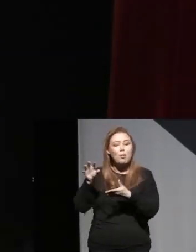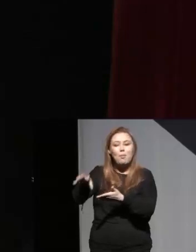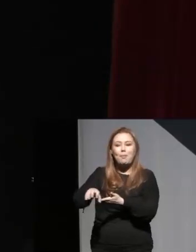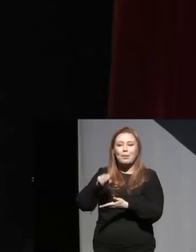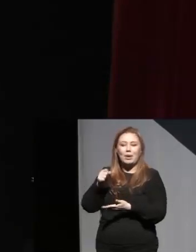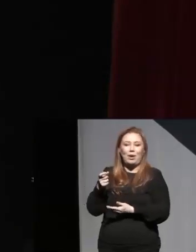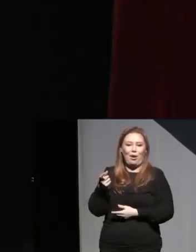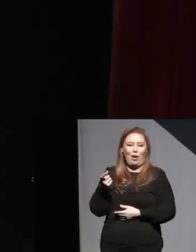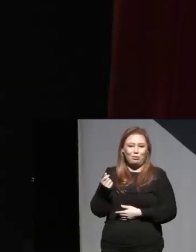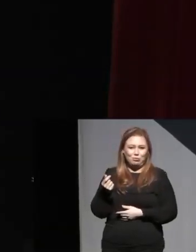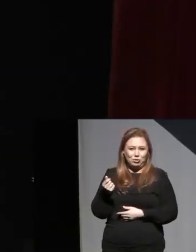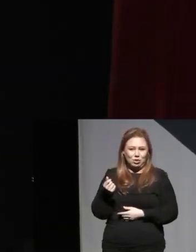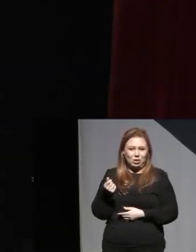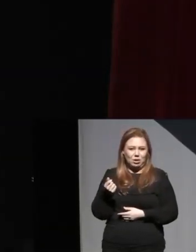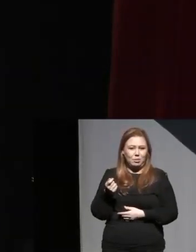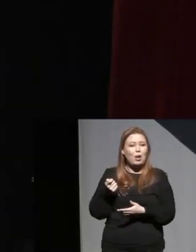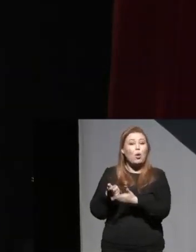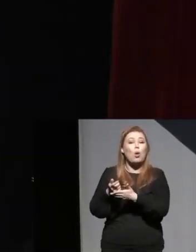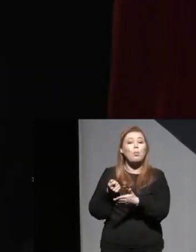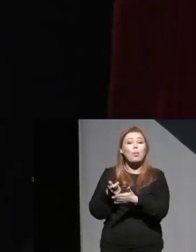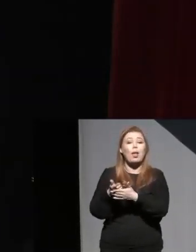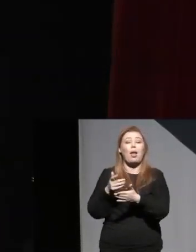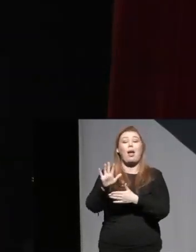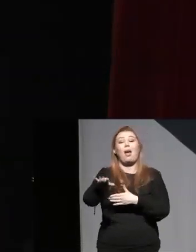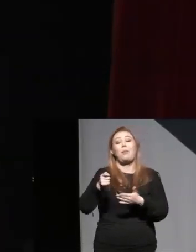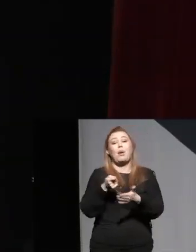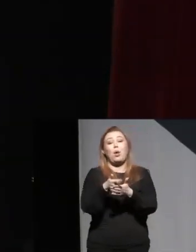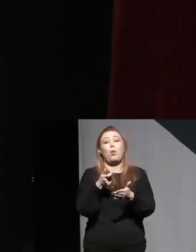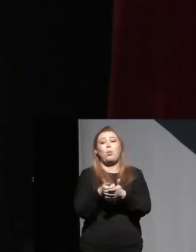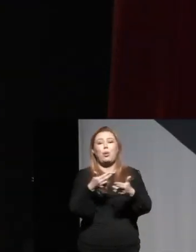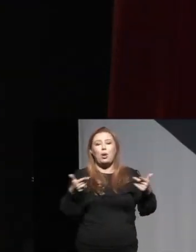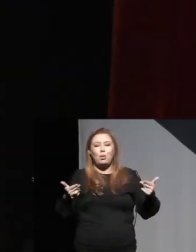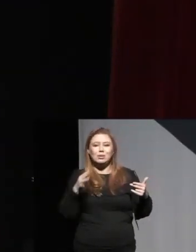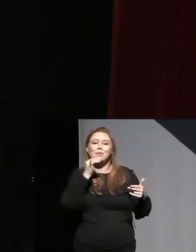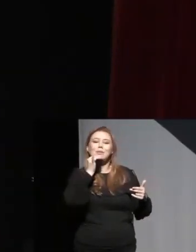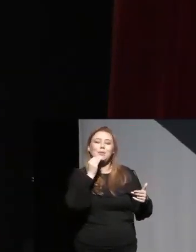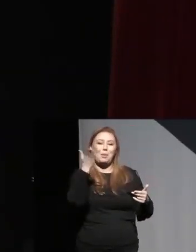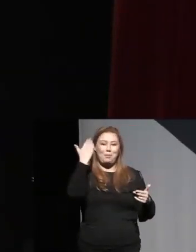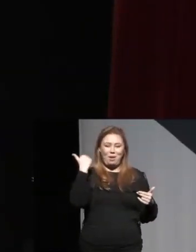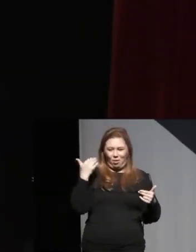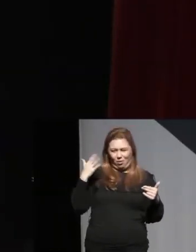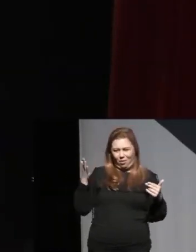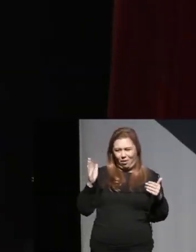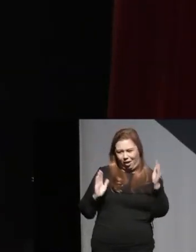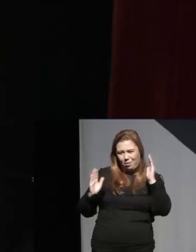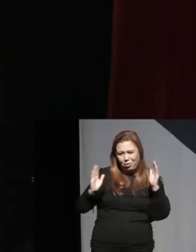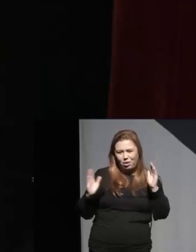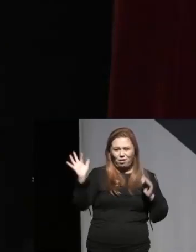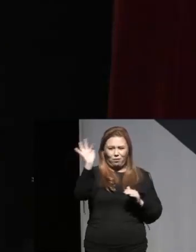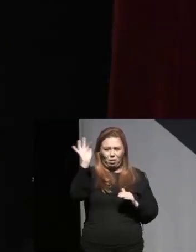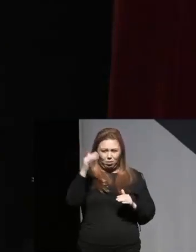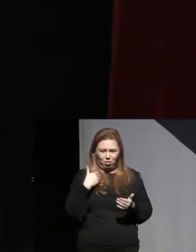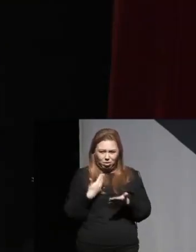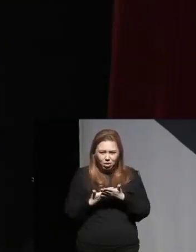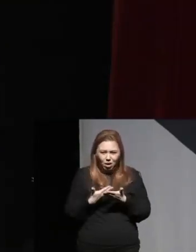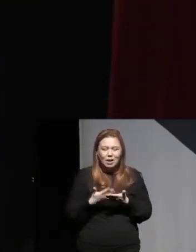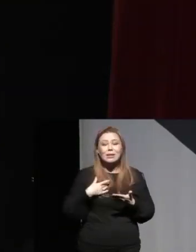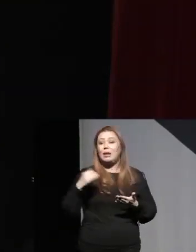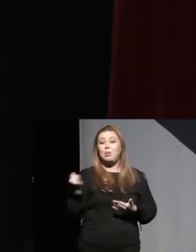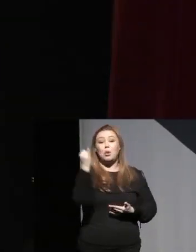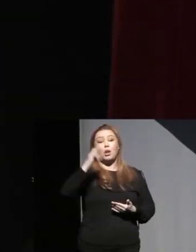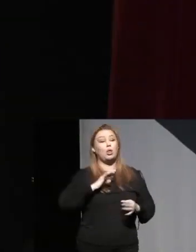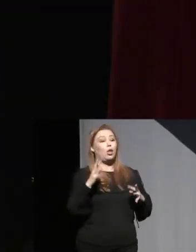graduação, era muito importante você ter um carro, então todo mundo almejava um veículo. E quando você realizava essa